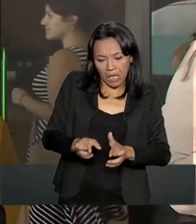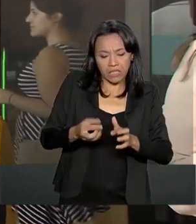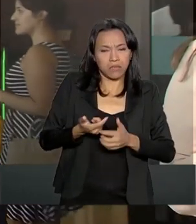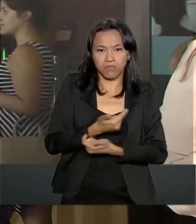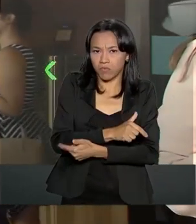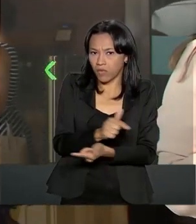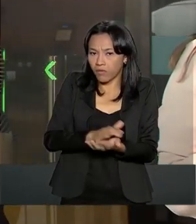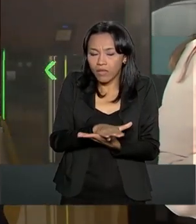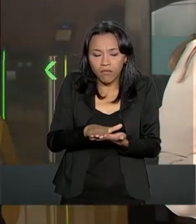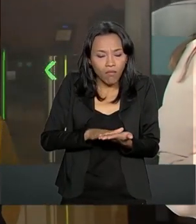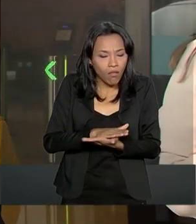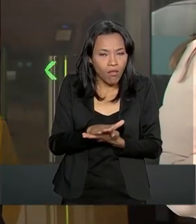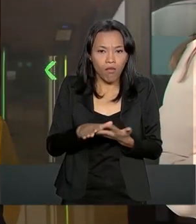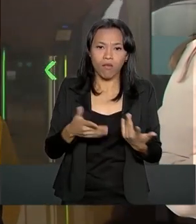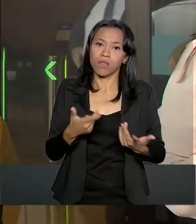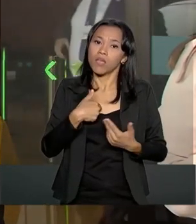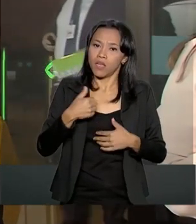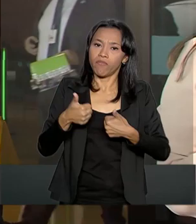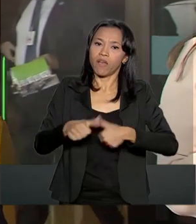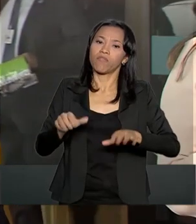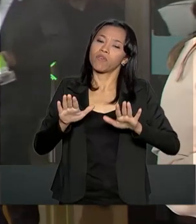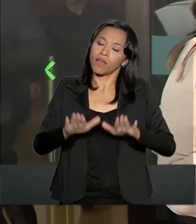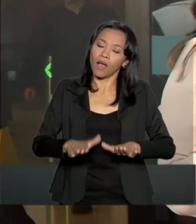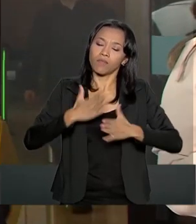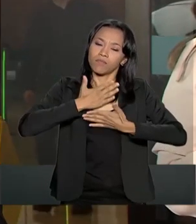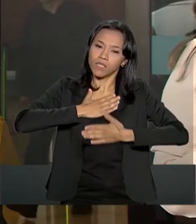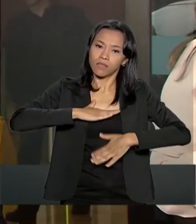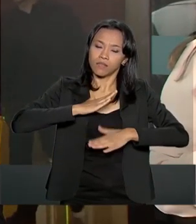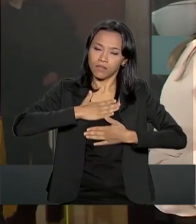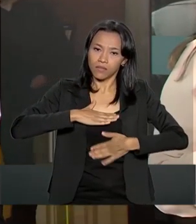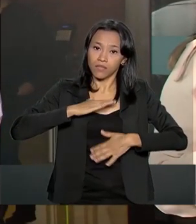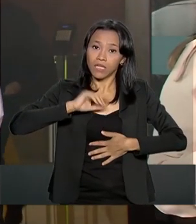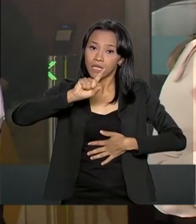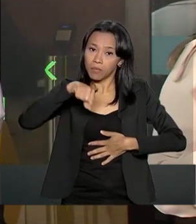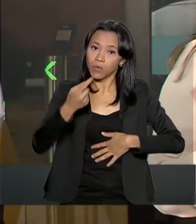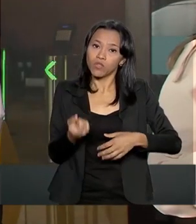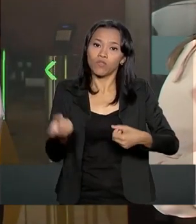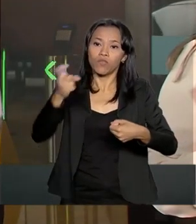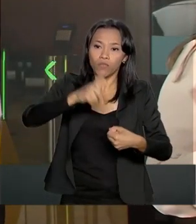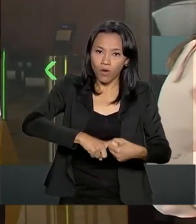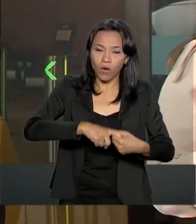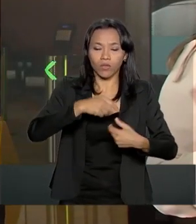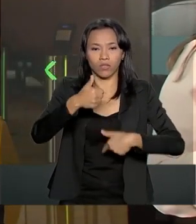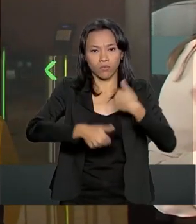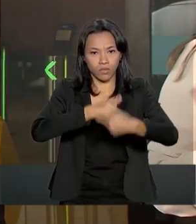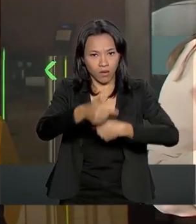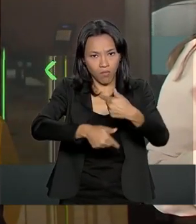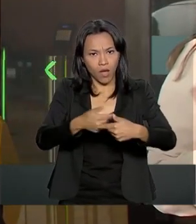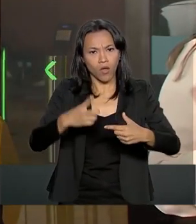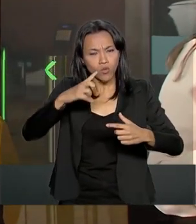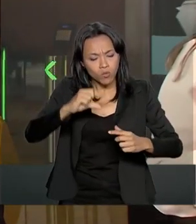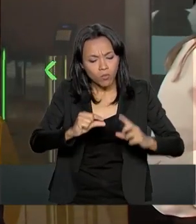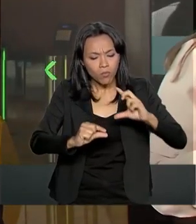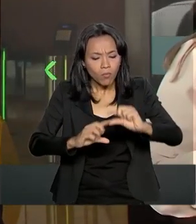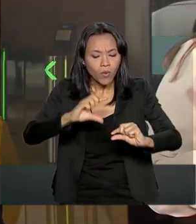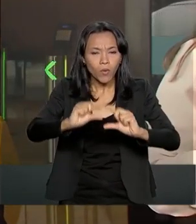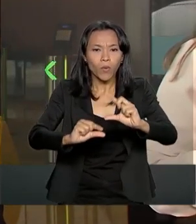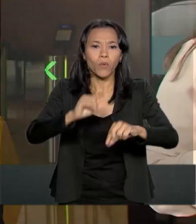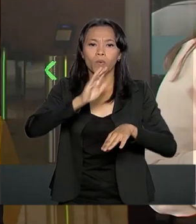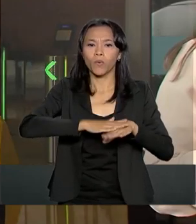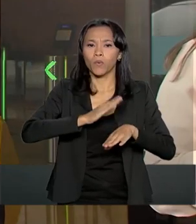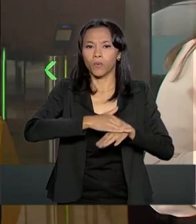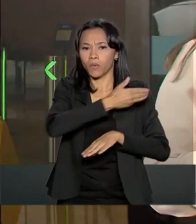deve permanecer um período de descanso, mas deve voltar a retomar as suas atividades paulatinamente, segundo o